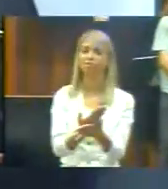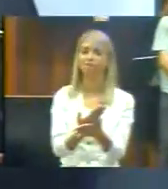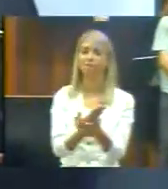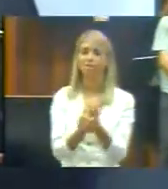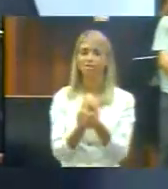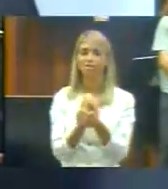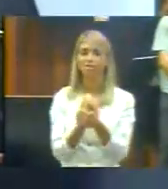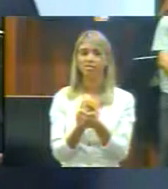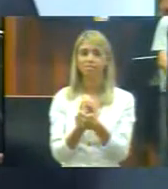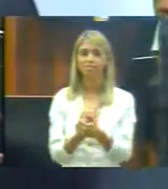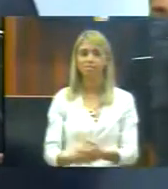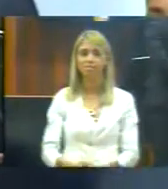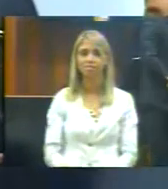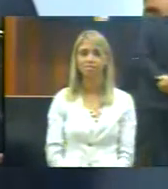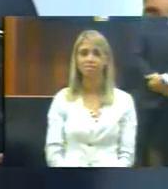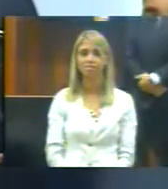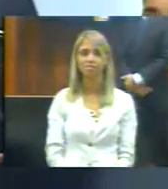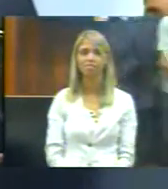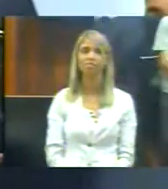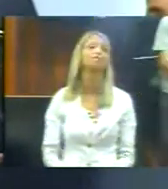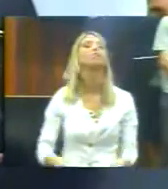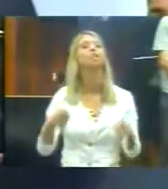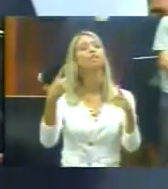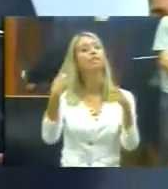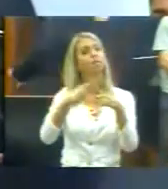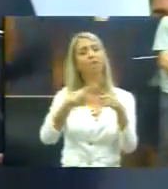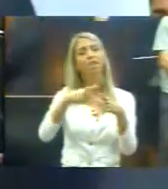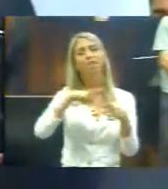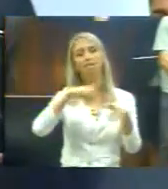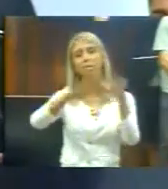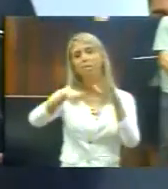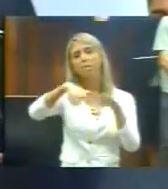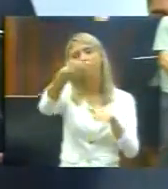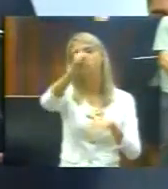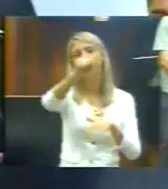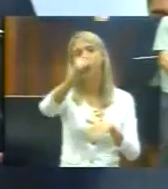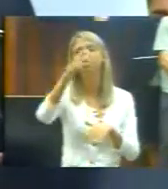gente, praticamente 18 pessoas da nossa escola tentaram se candidatar